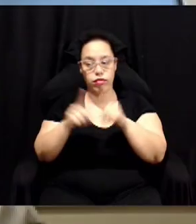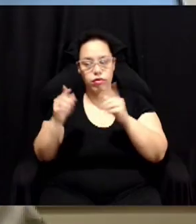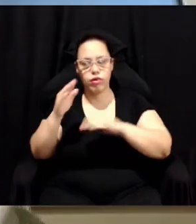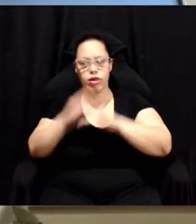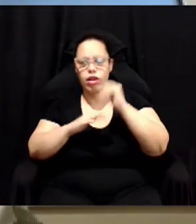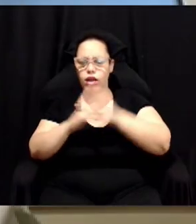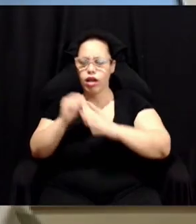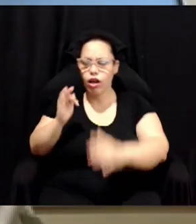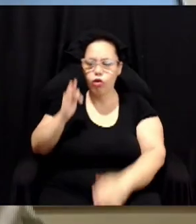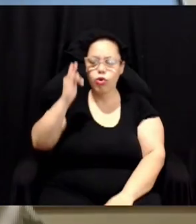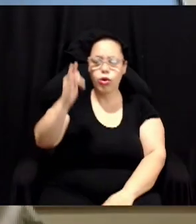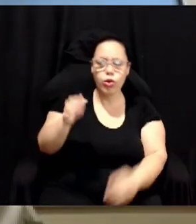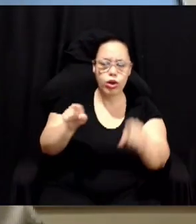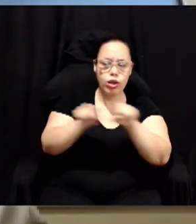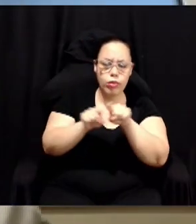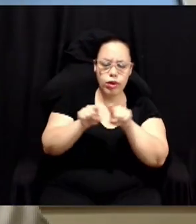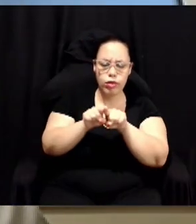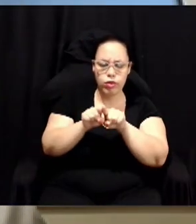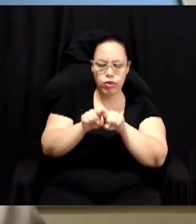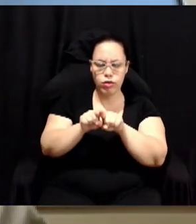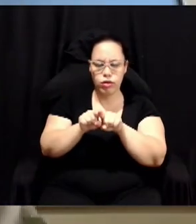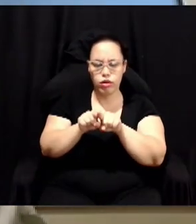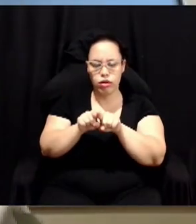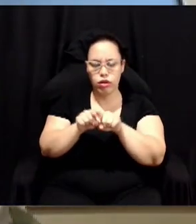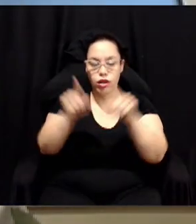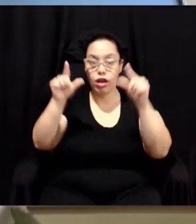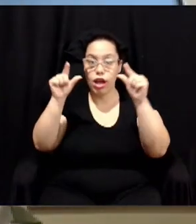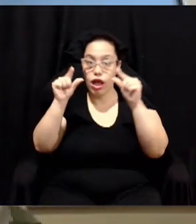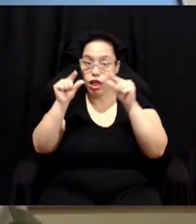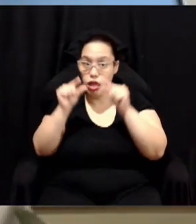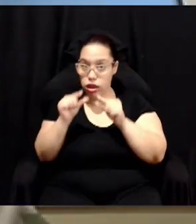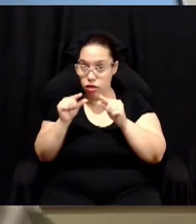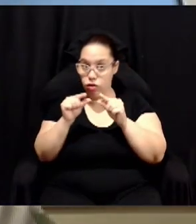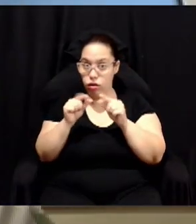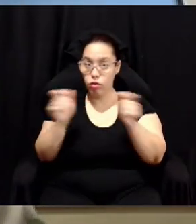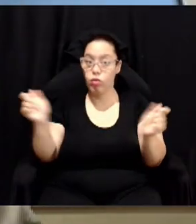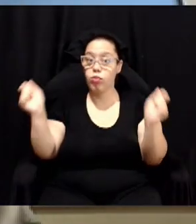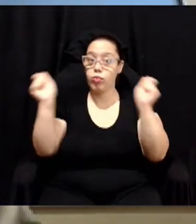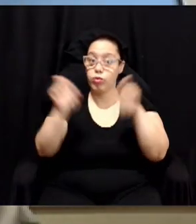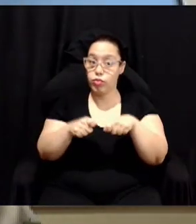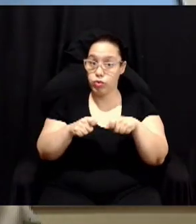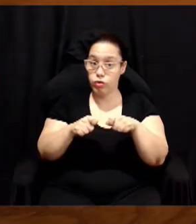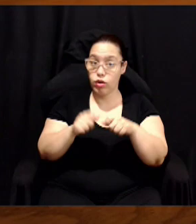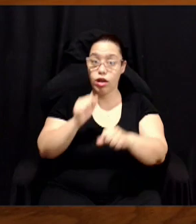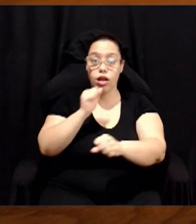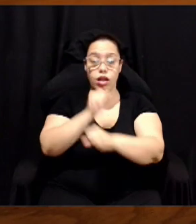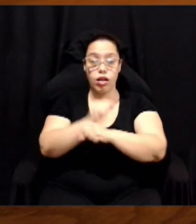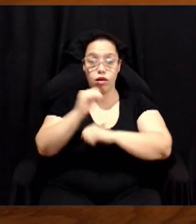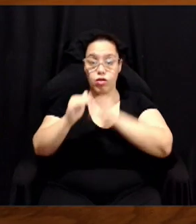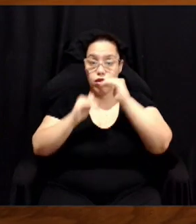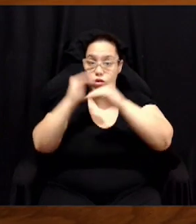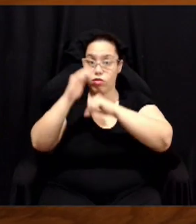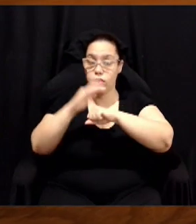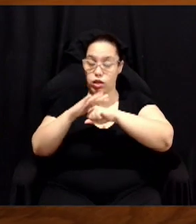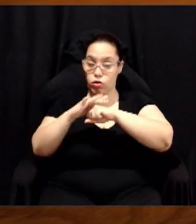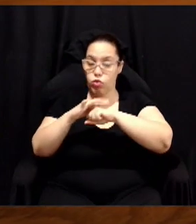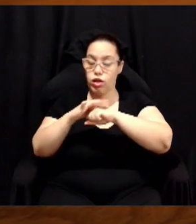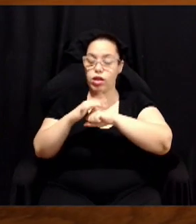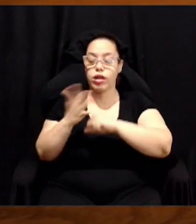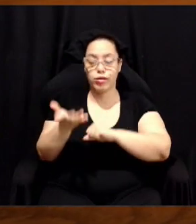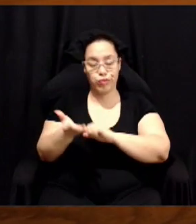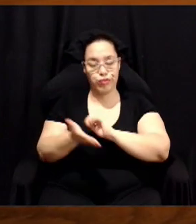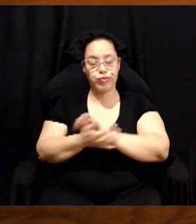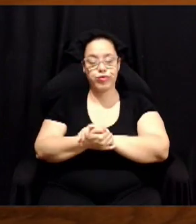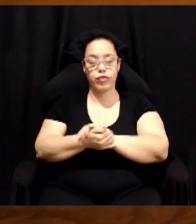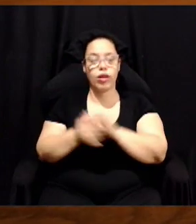também. Tentar reduzir e, se possível, até parar a evolução da doença. Isso tem que ser combinado.